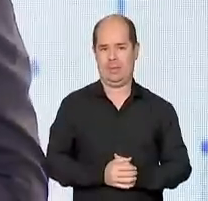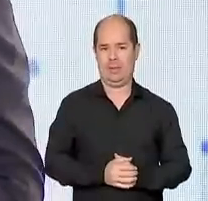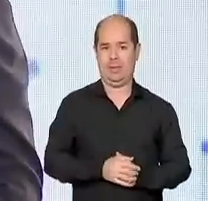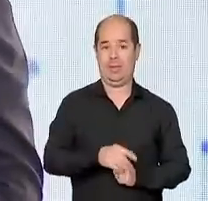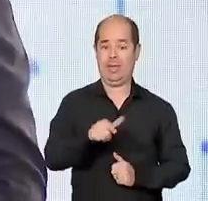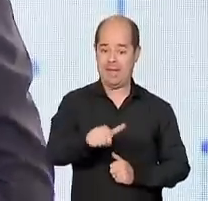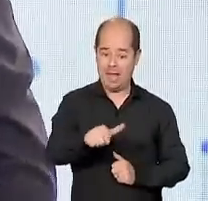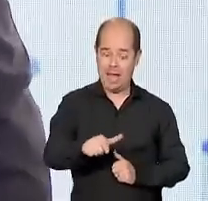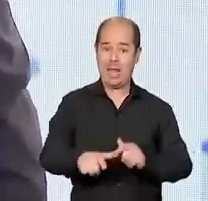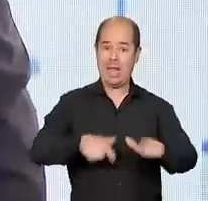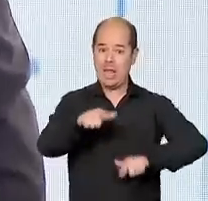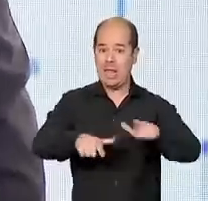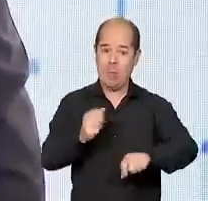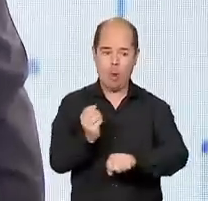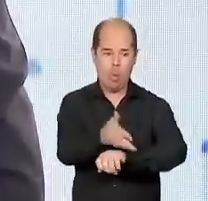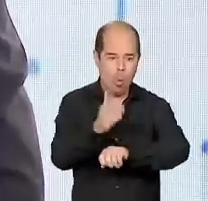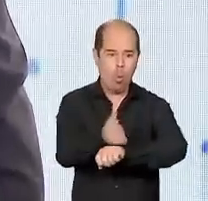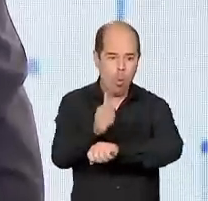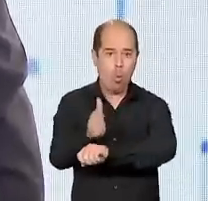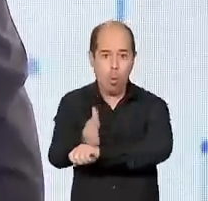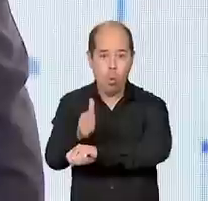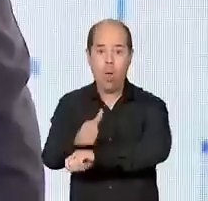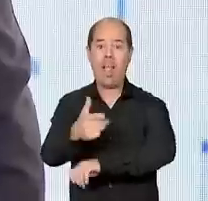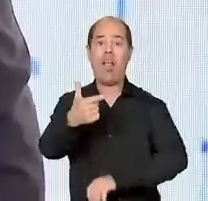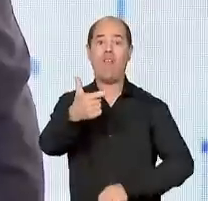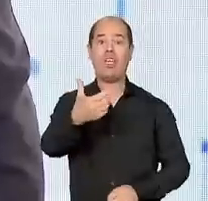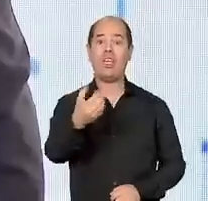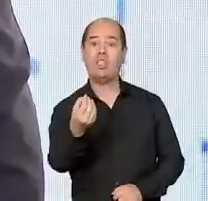emprega mais de 20 milhões de pessoas no Brasil.